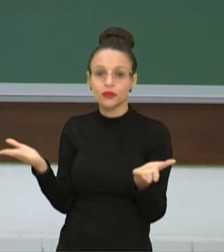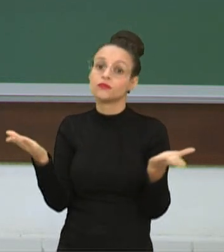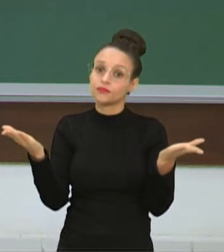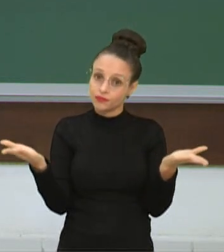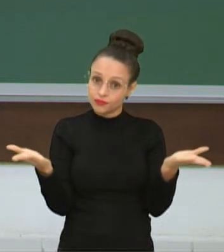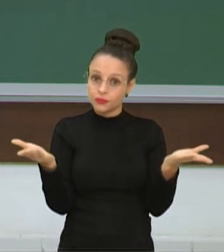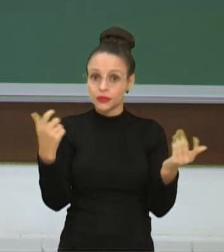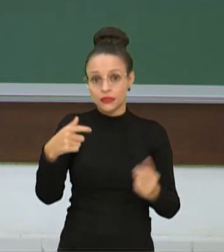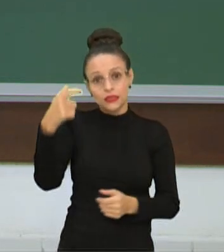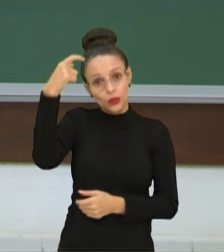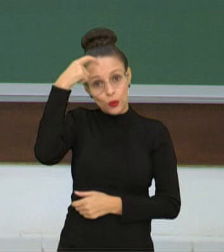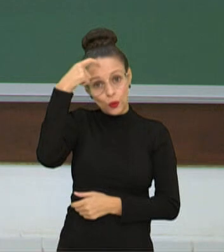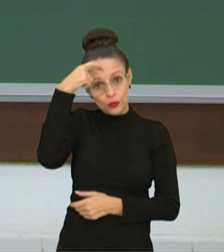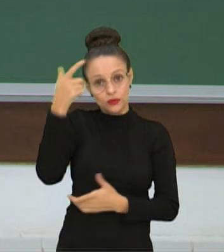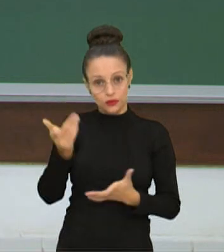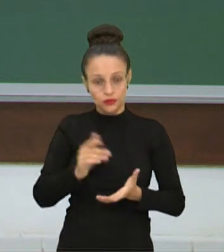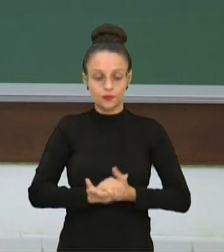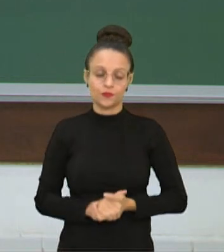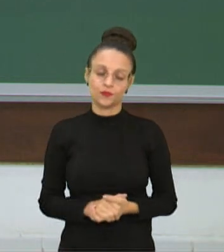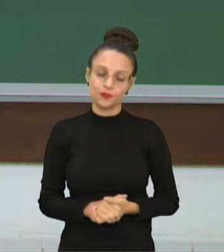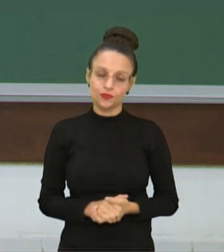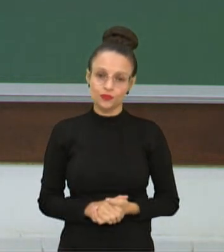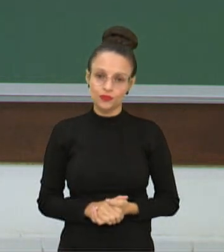ser conscientes.